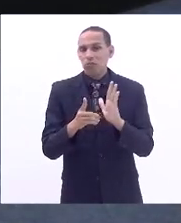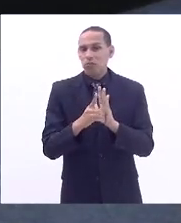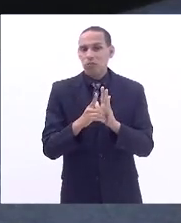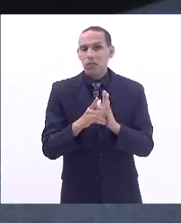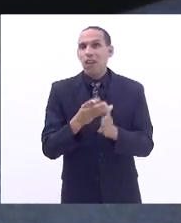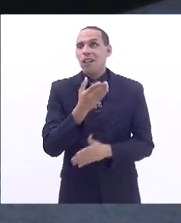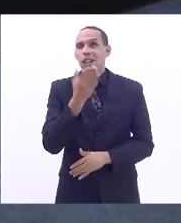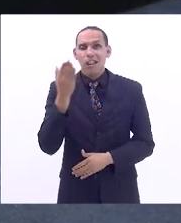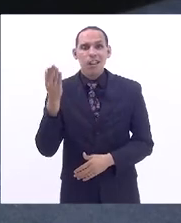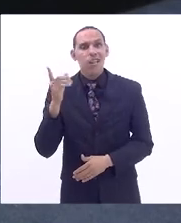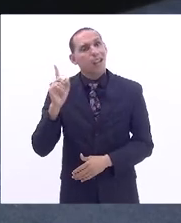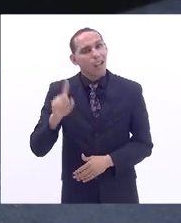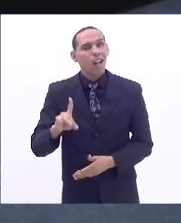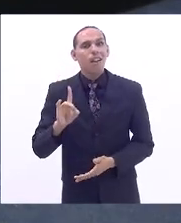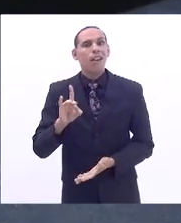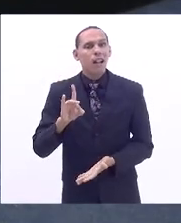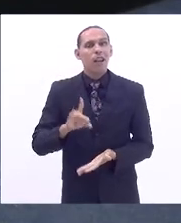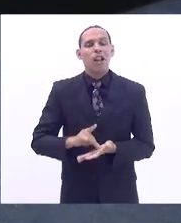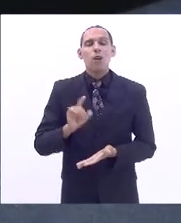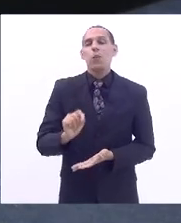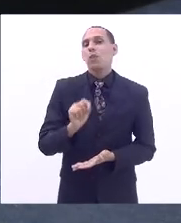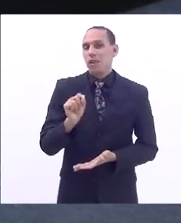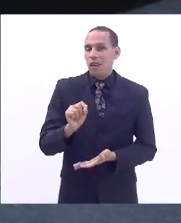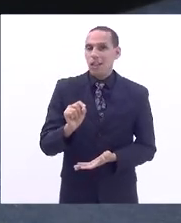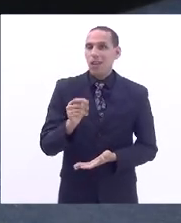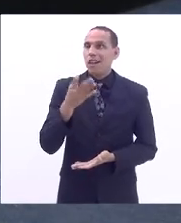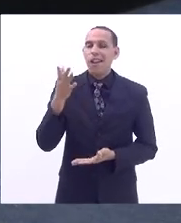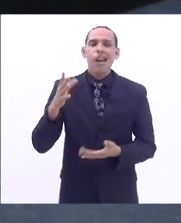é o seu verdadeiro patrimônio